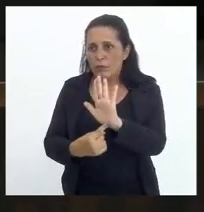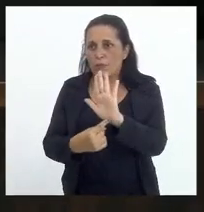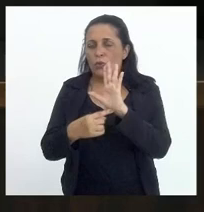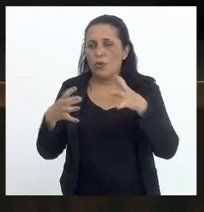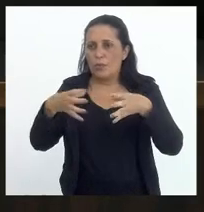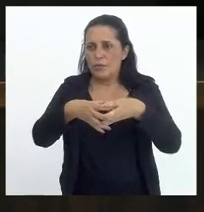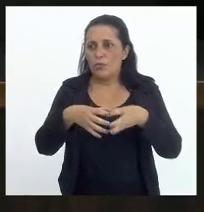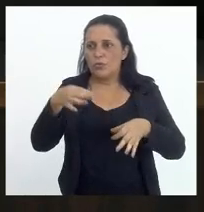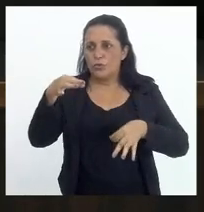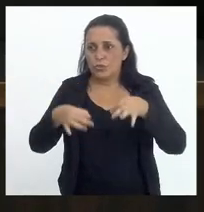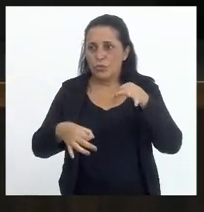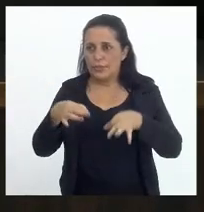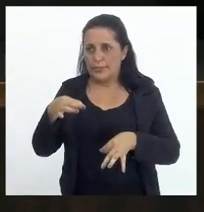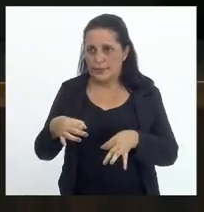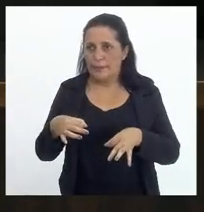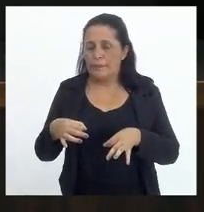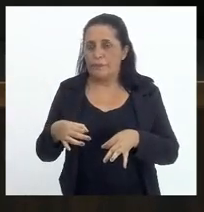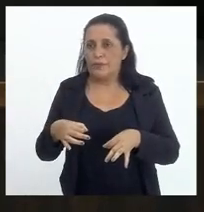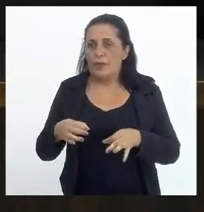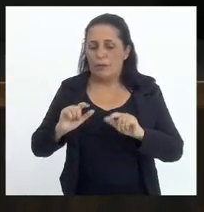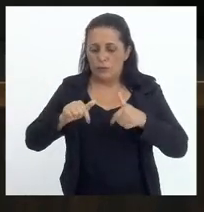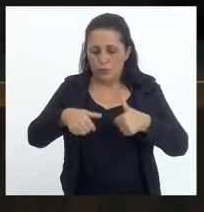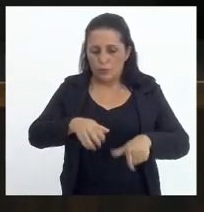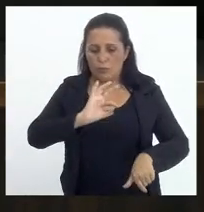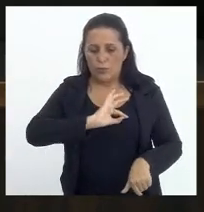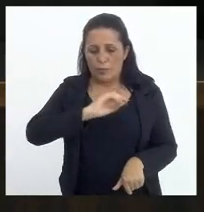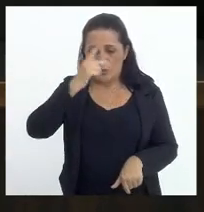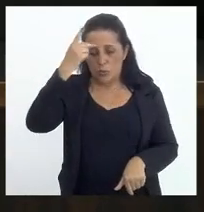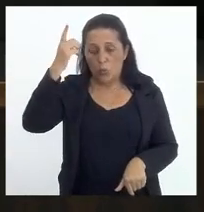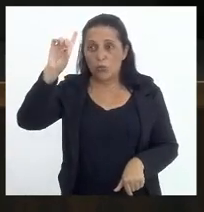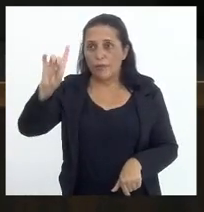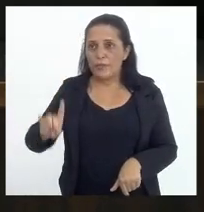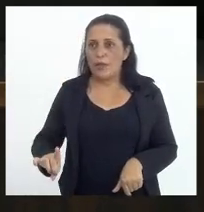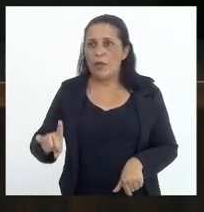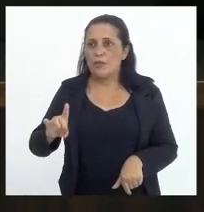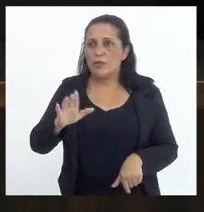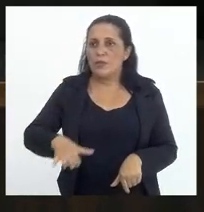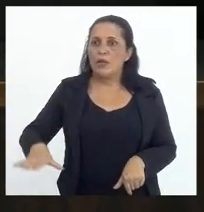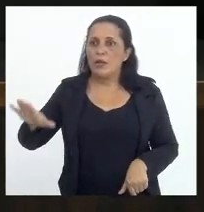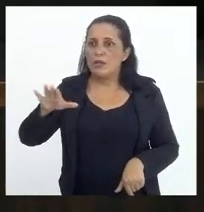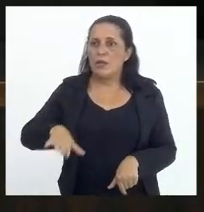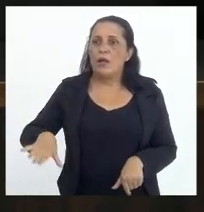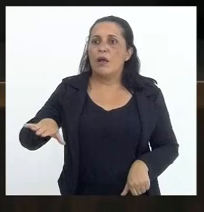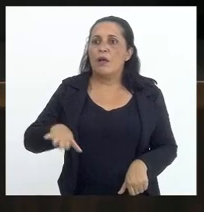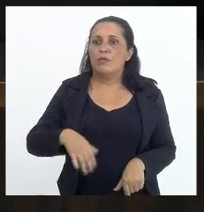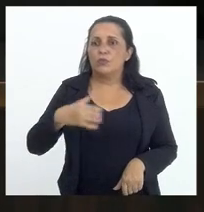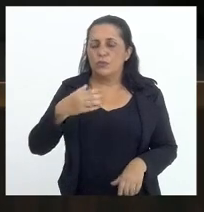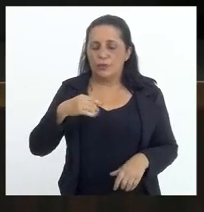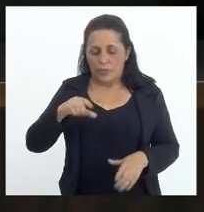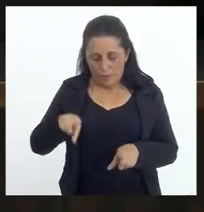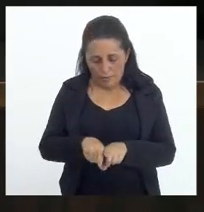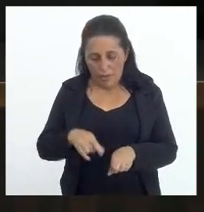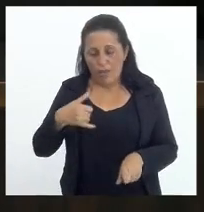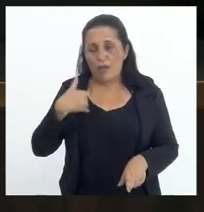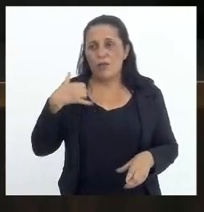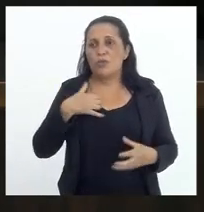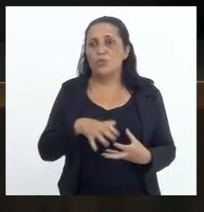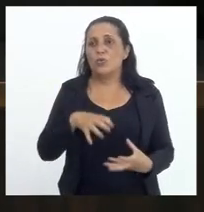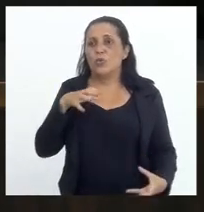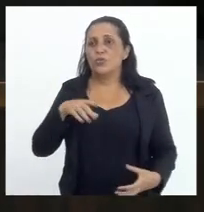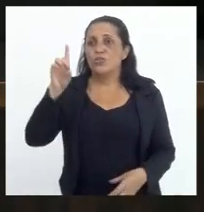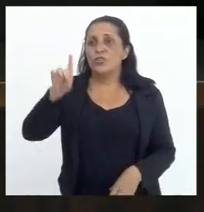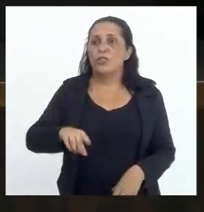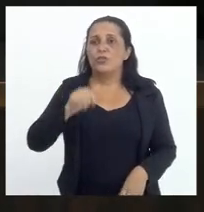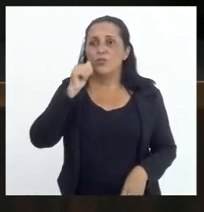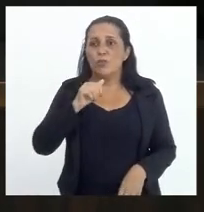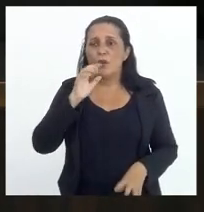Justiça, Segurança Pública e Assunto de Polícia, da Pessoa com Deficiência, de Assuntos da Criança, Adolescente e do Idoso, Defesa dos Direitos da Mulher, de Economia e do Comércio,